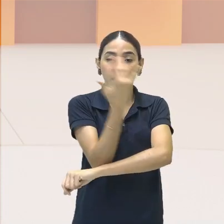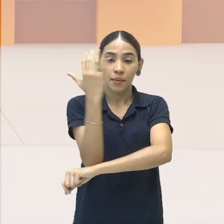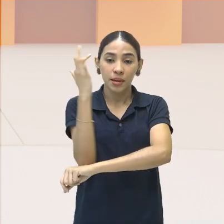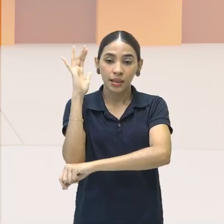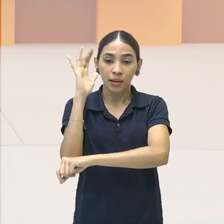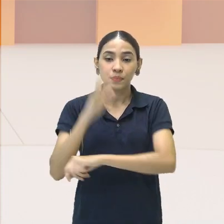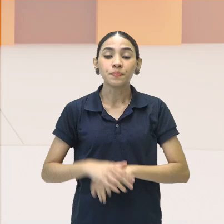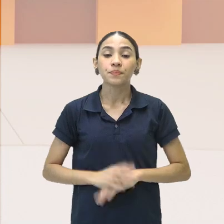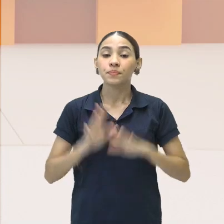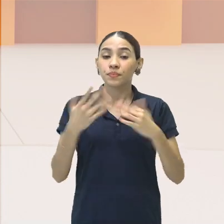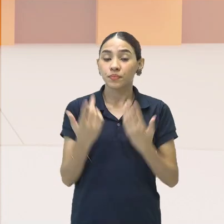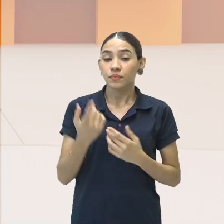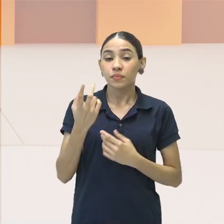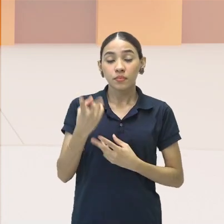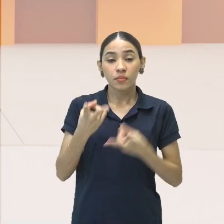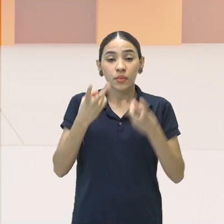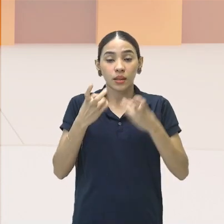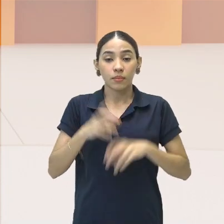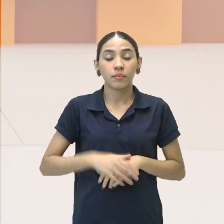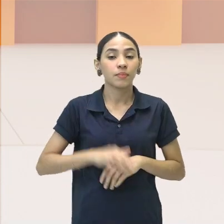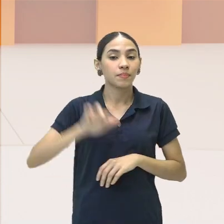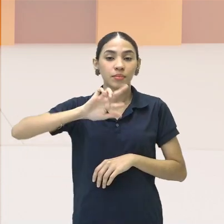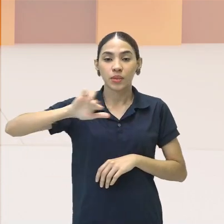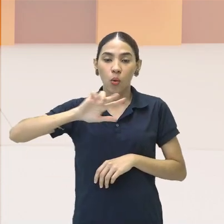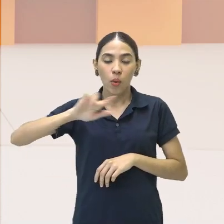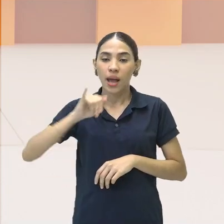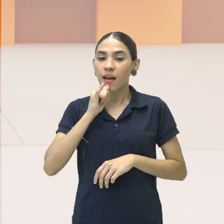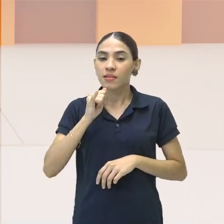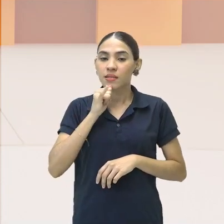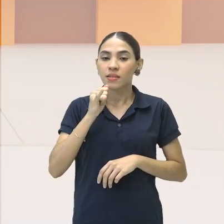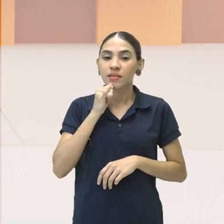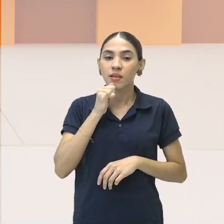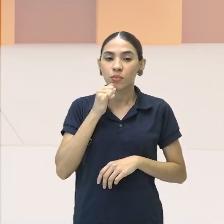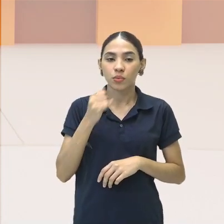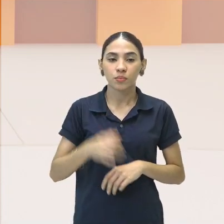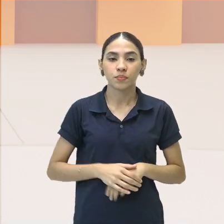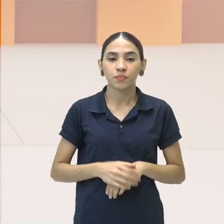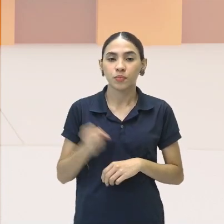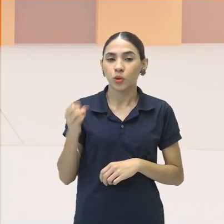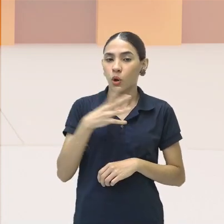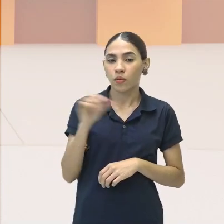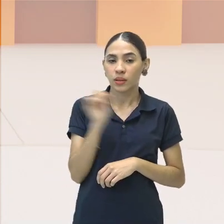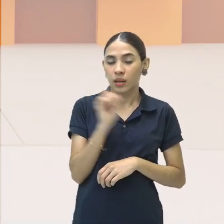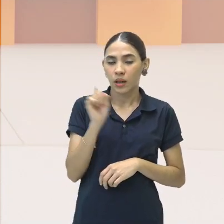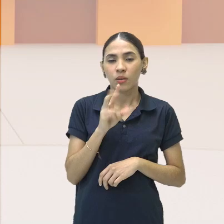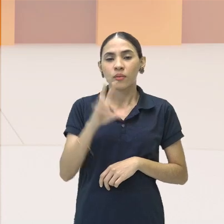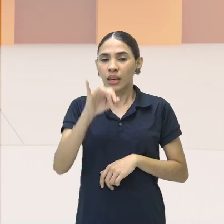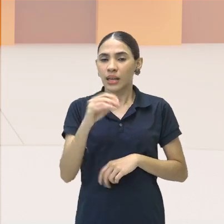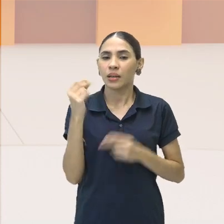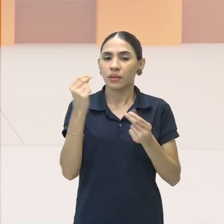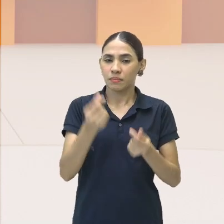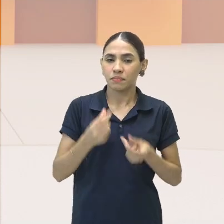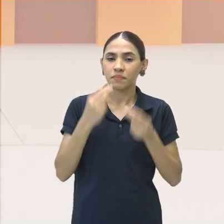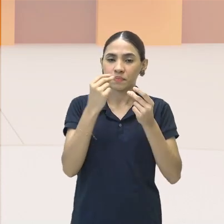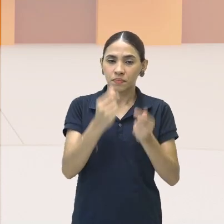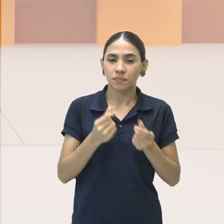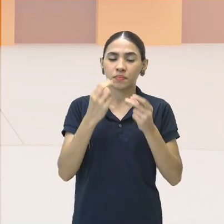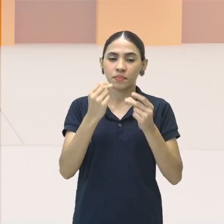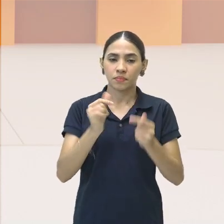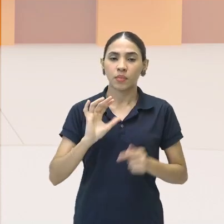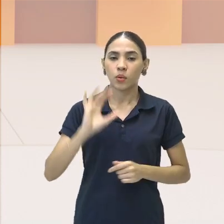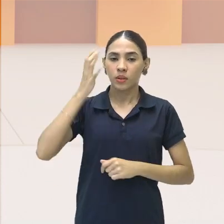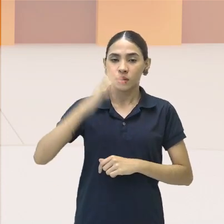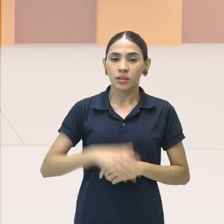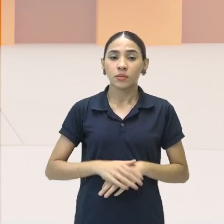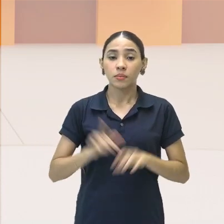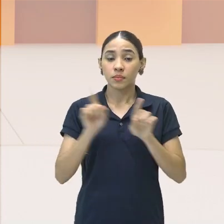Então, observem, não é uma atualidade essa degradação. Ela vem acontecendo durante muito tempo. E